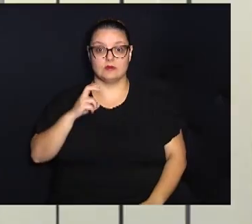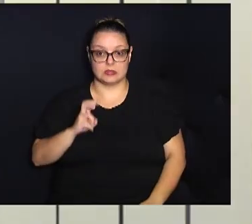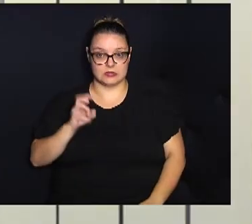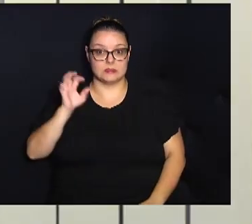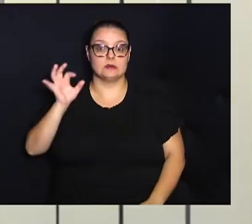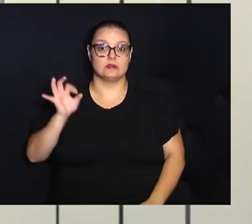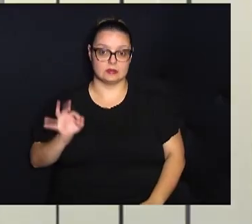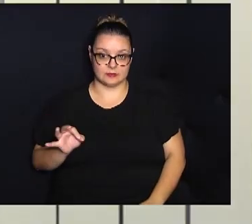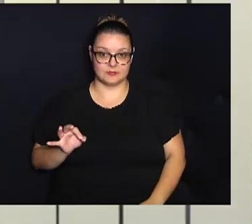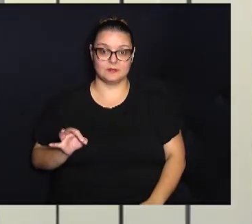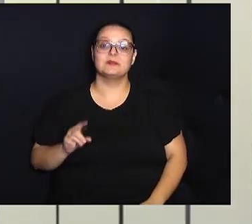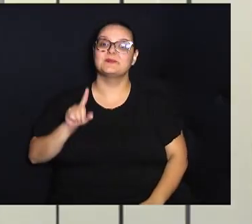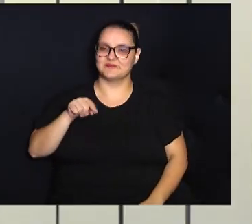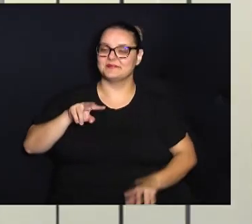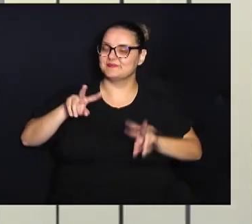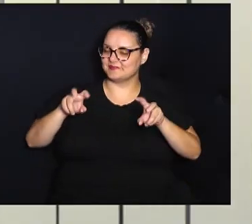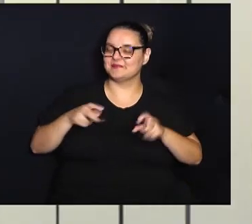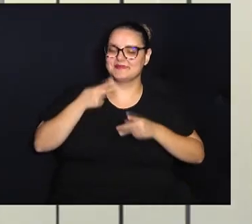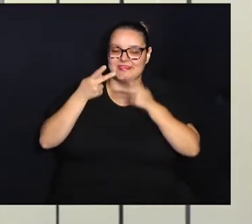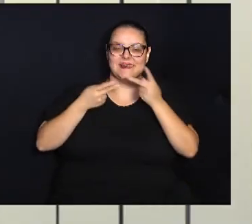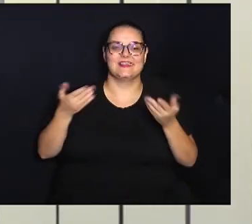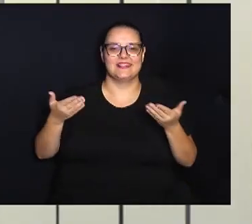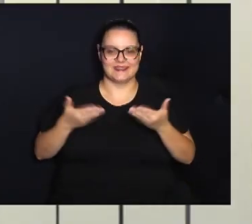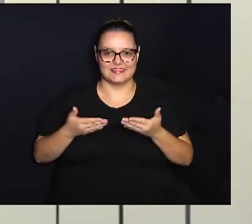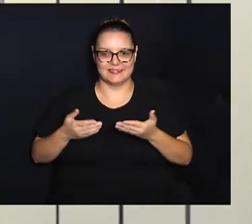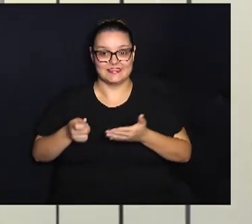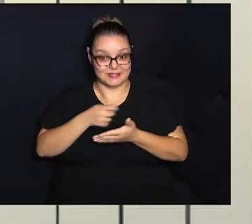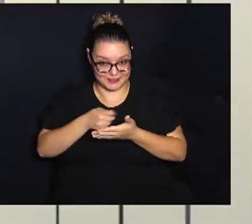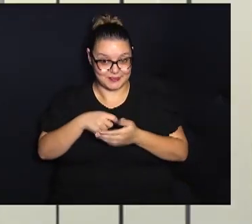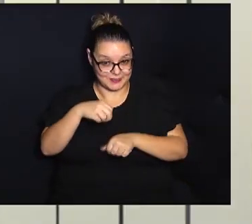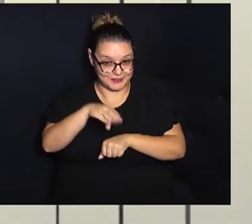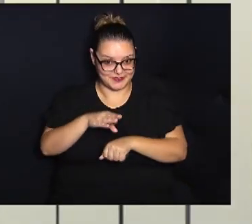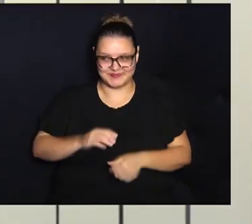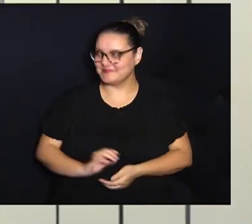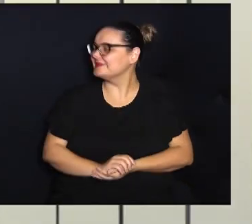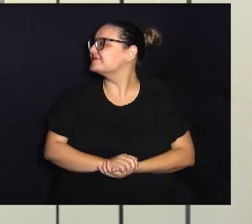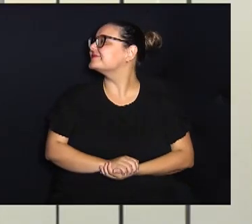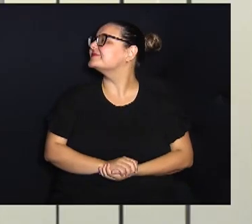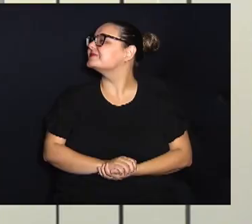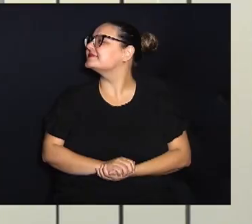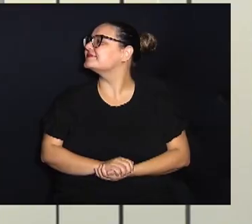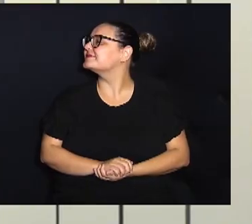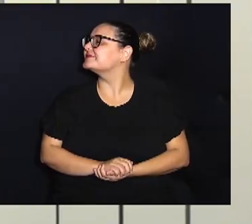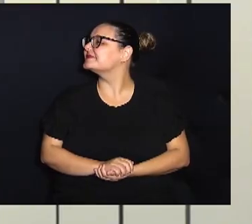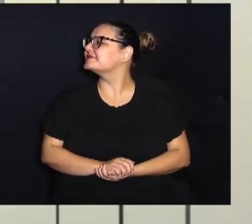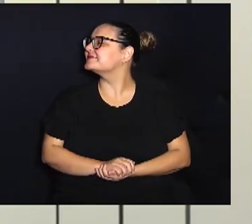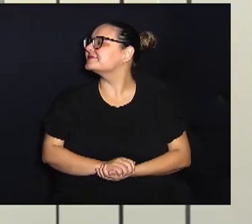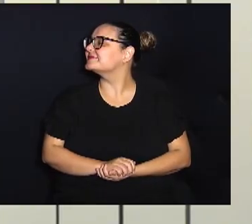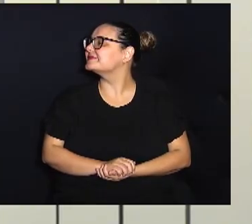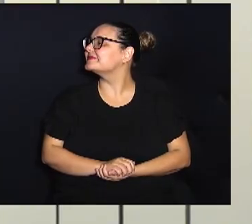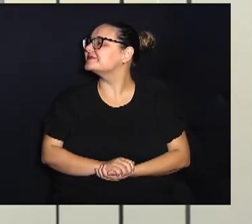25%. E é sobre isso que nós vamos falar agora. Anote aí as dicas, hein?